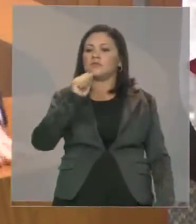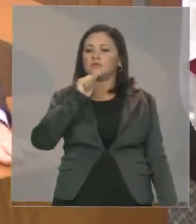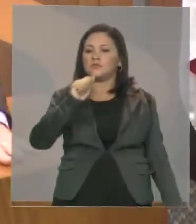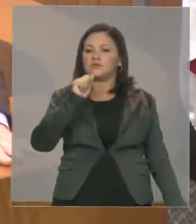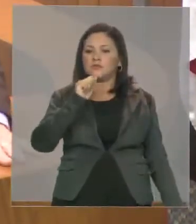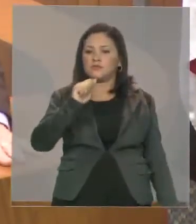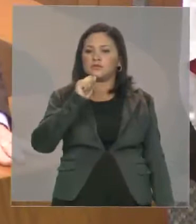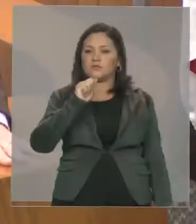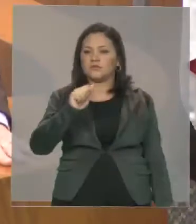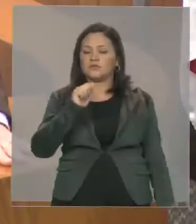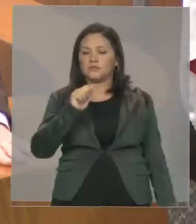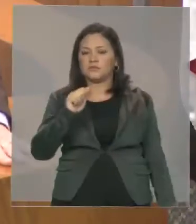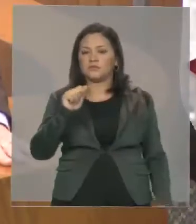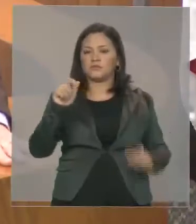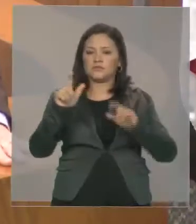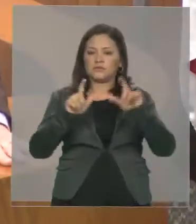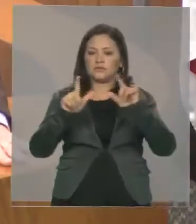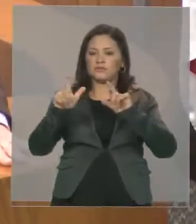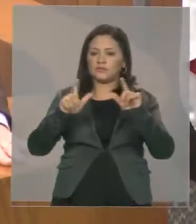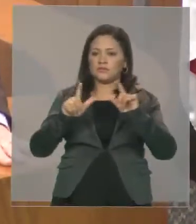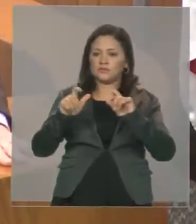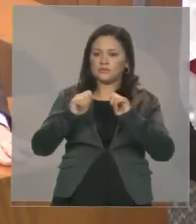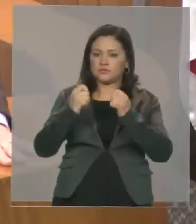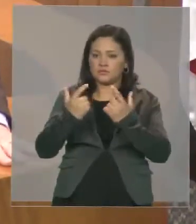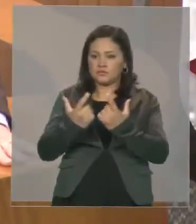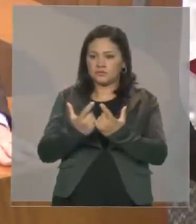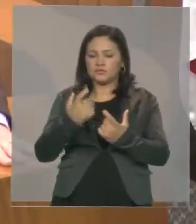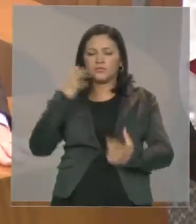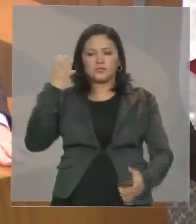e rádio Assembleia,